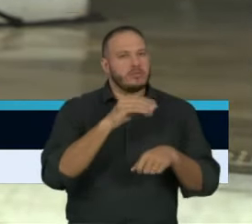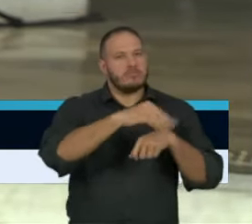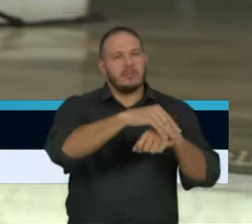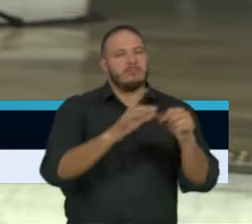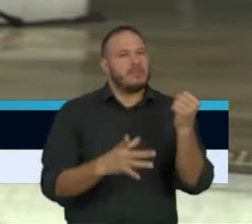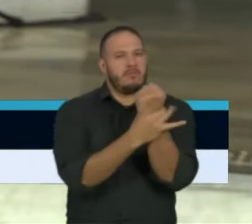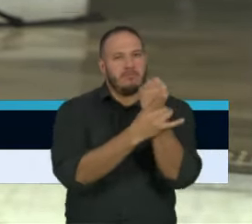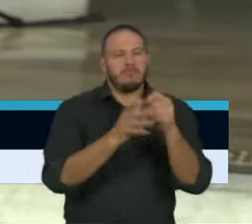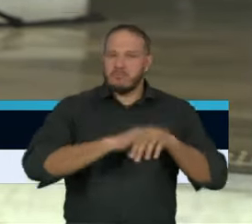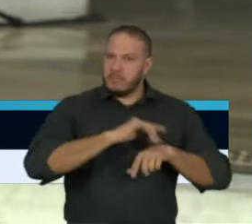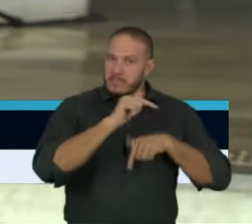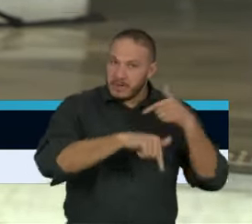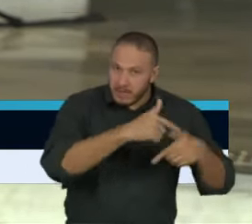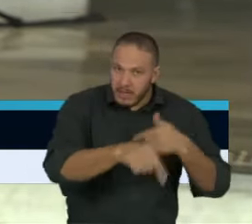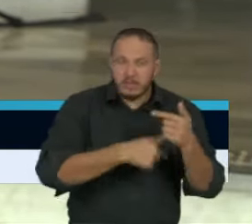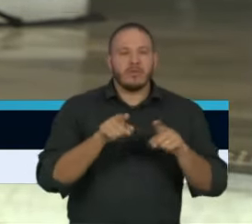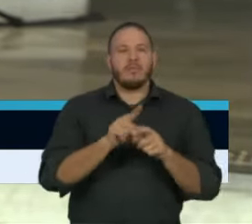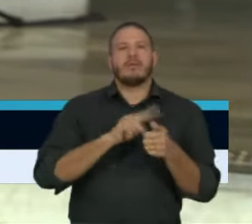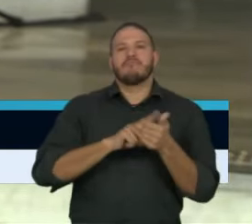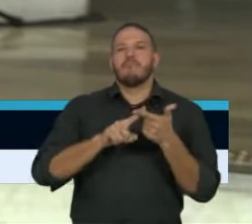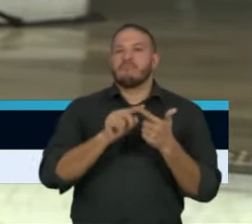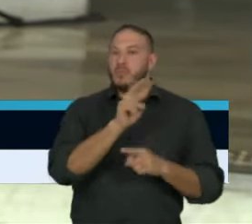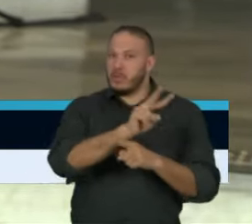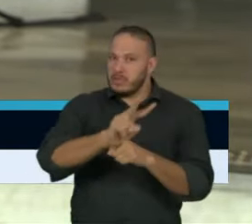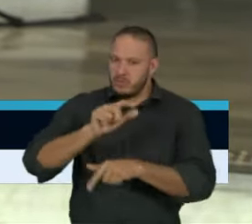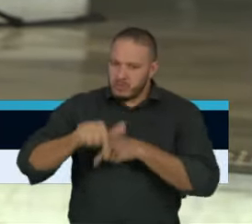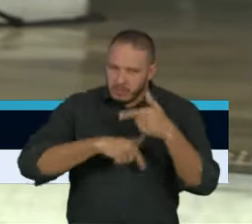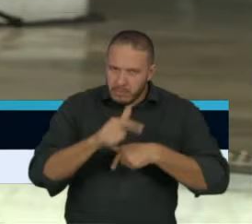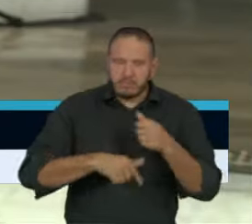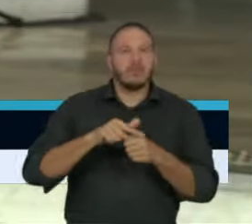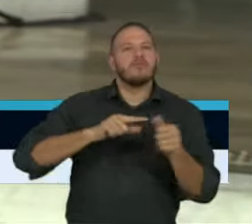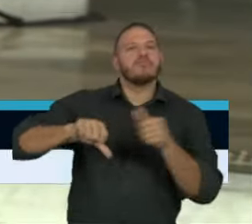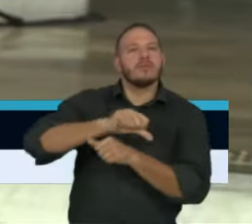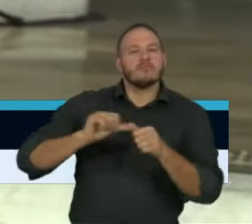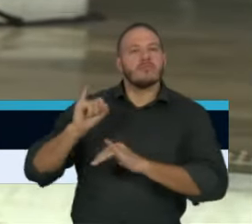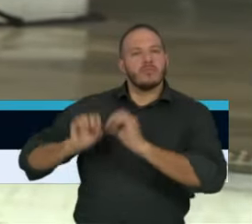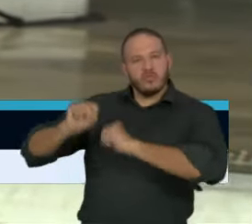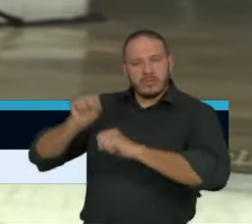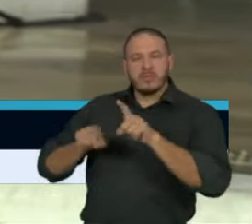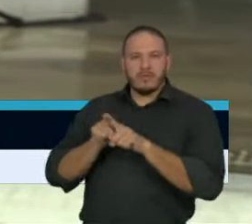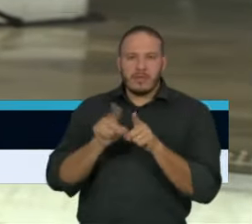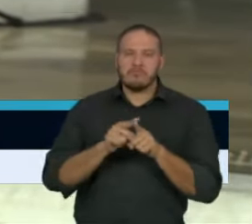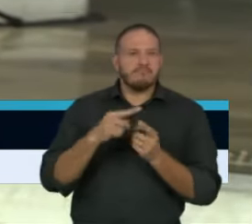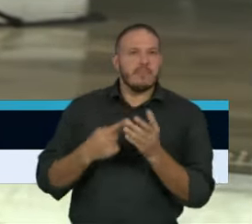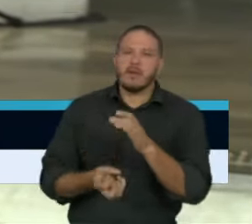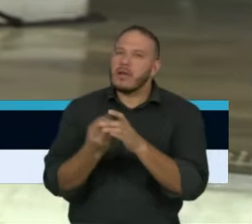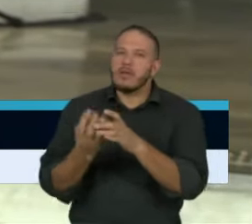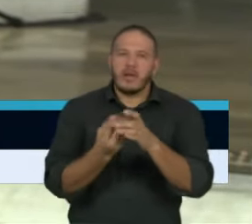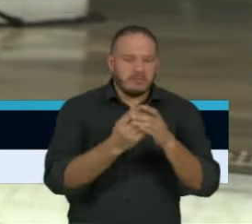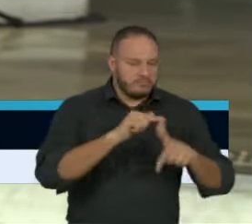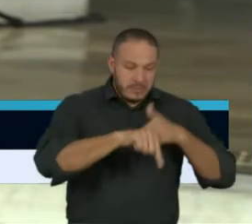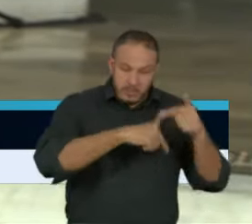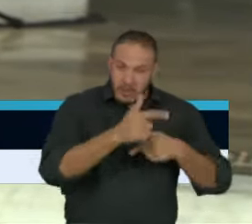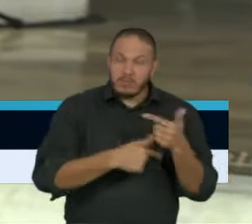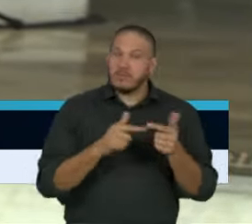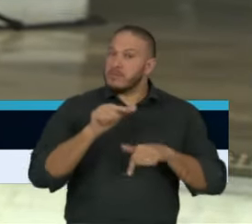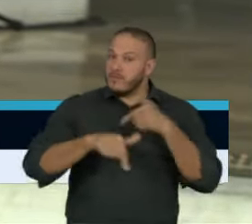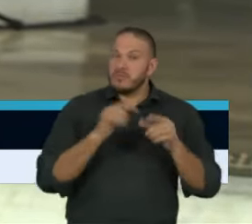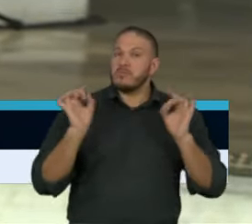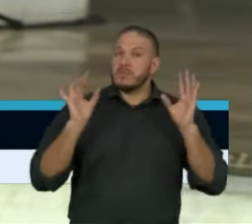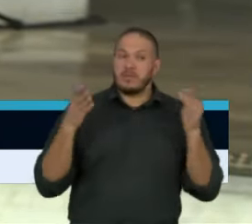serviços essenciais, proteção do emprego, reconversão industrial e mutirões de emprego em serviços essenciais com